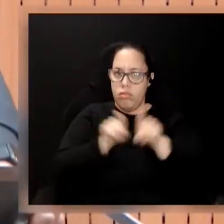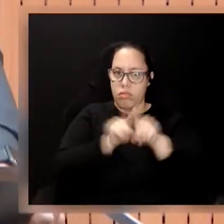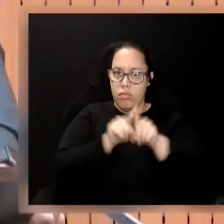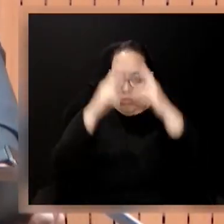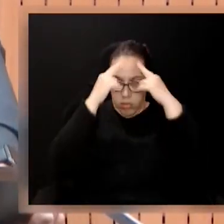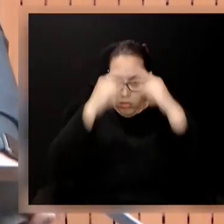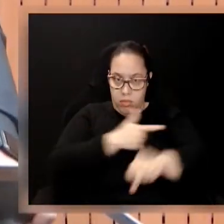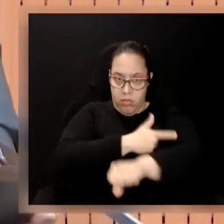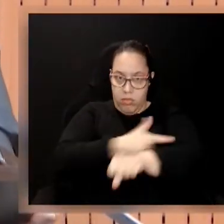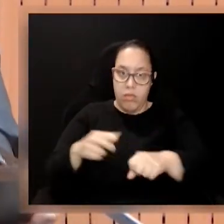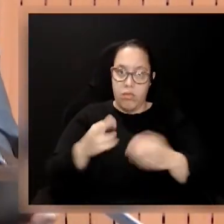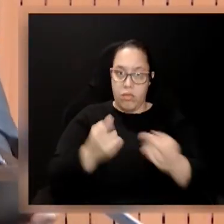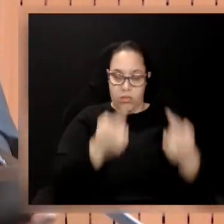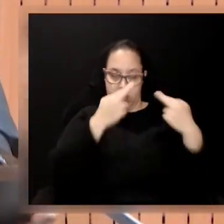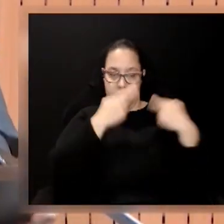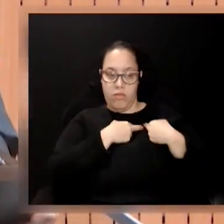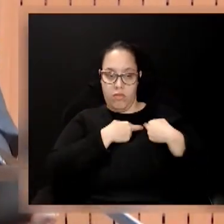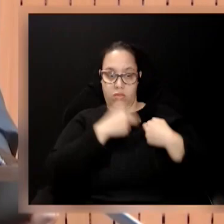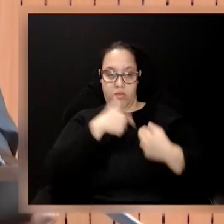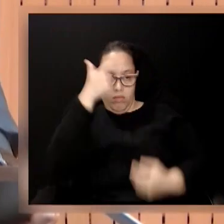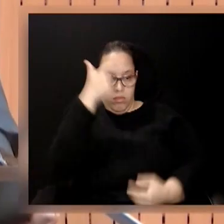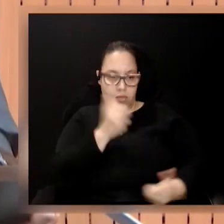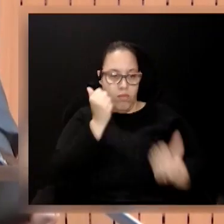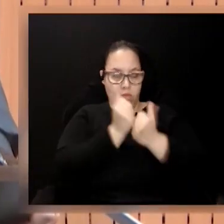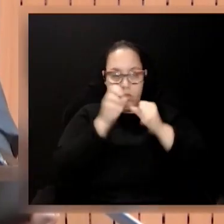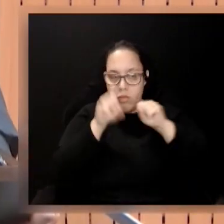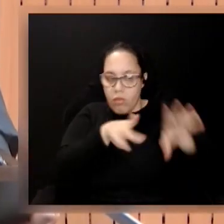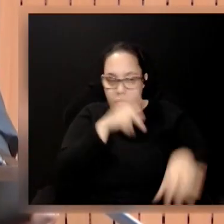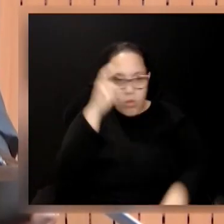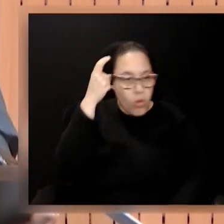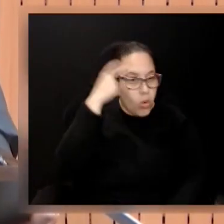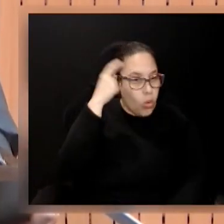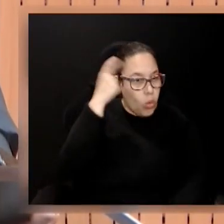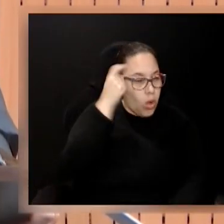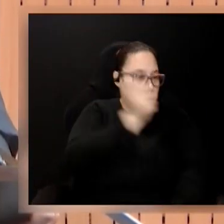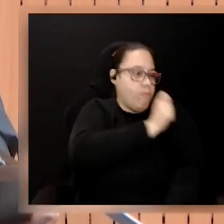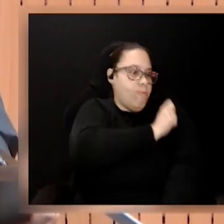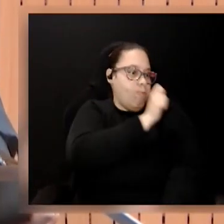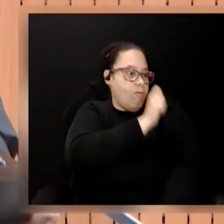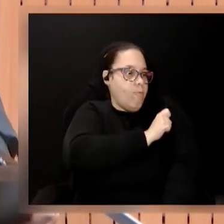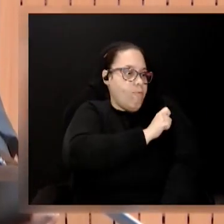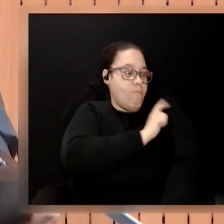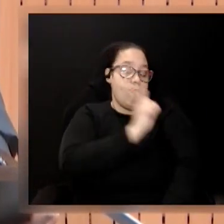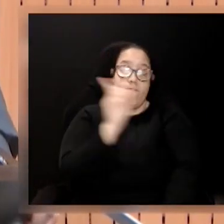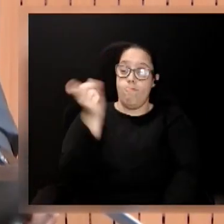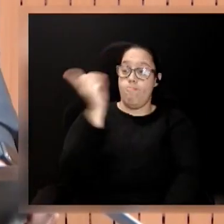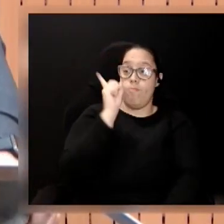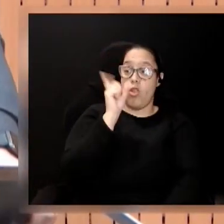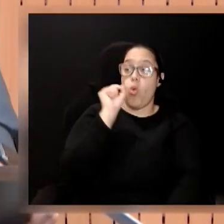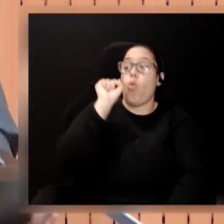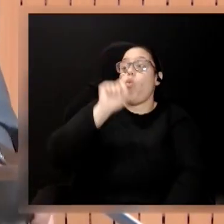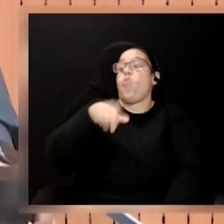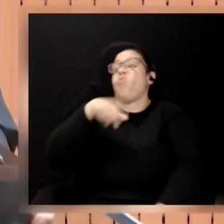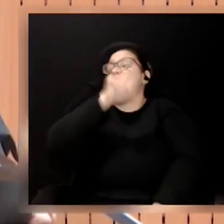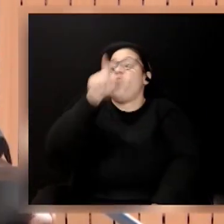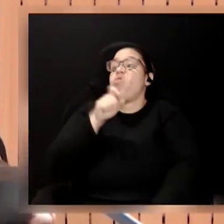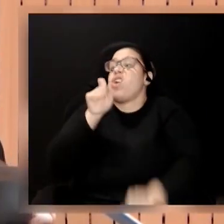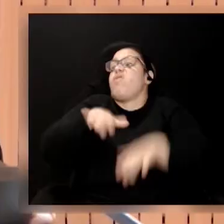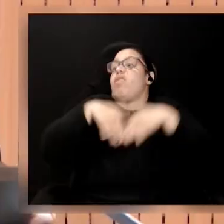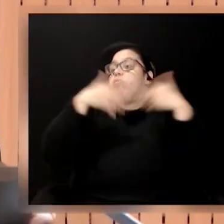defendo uma educação que ensina o aluno a pensar, e não o que pensar. Que